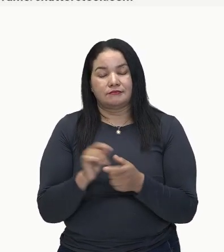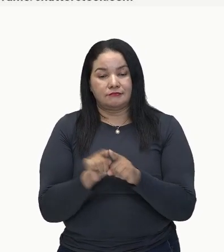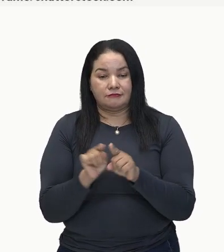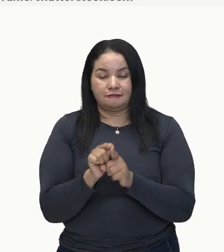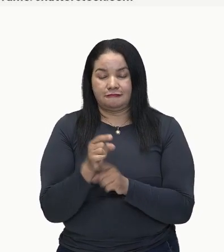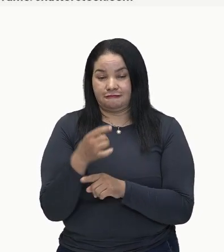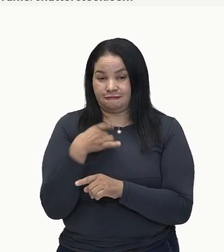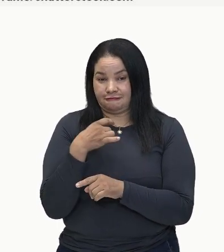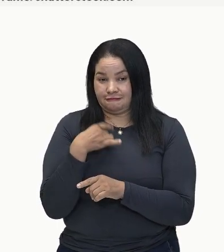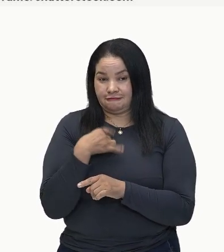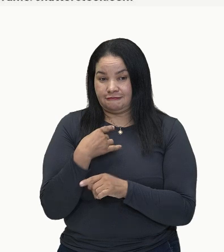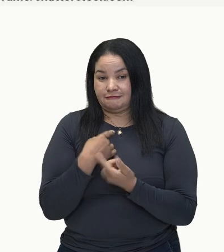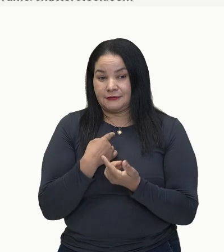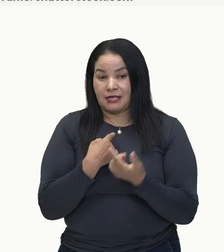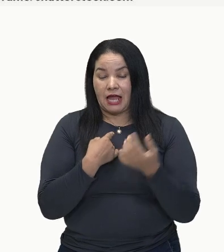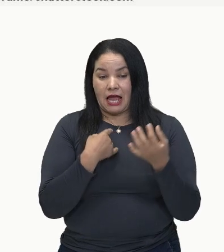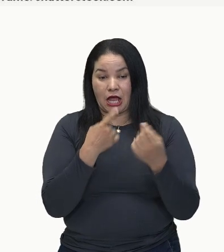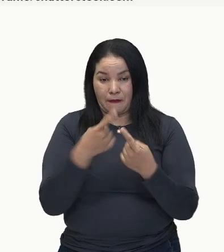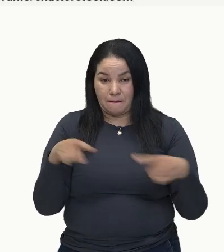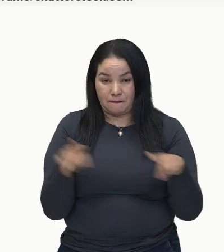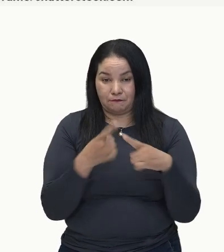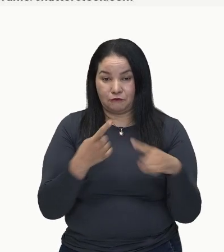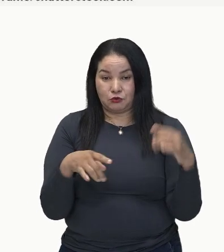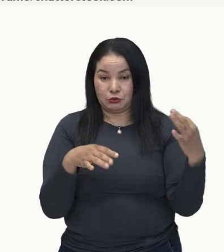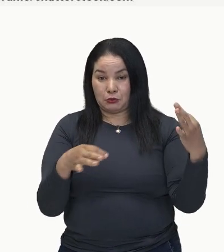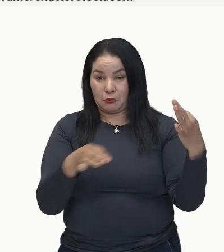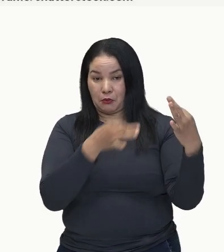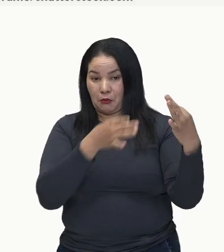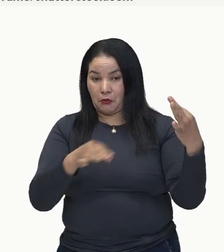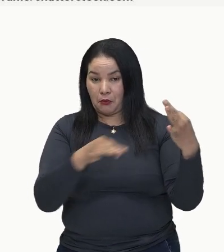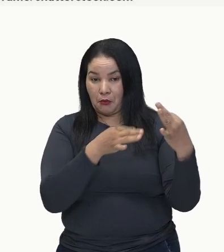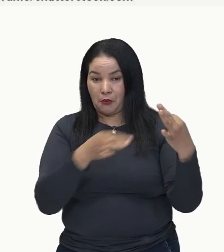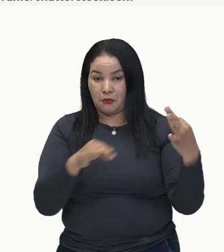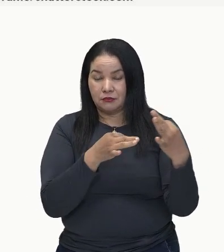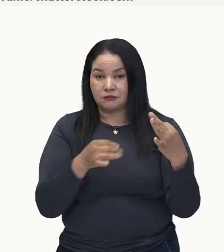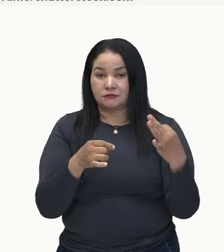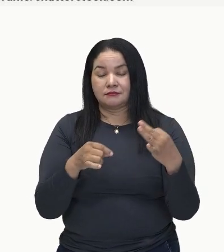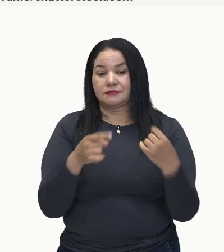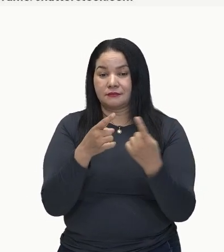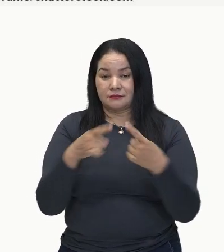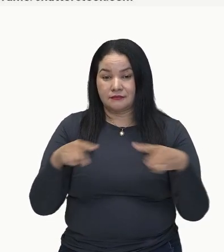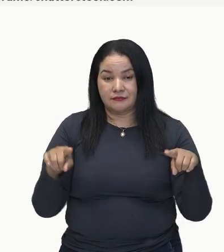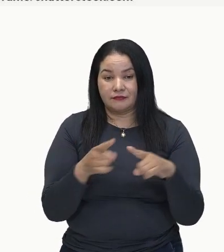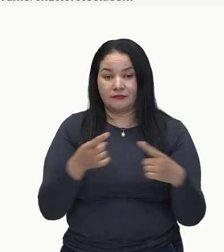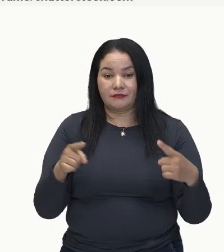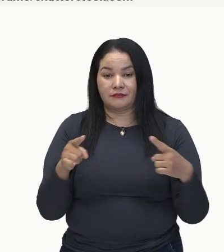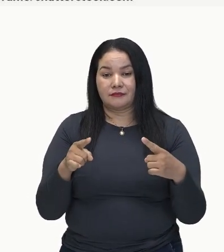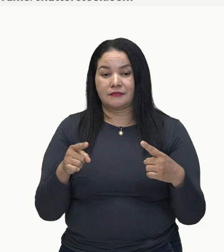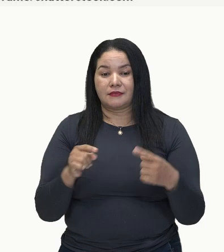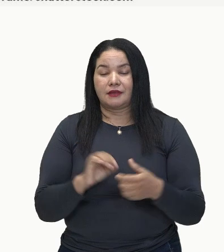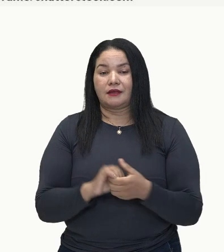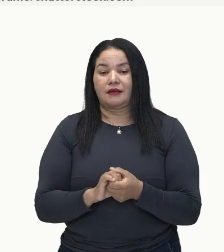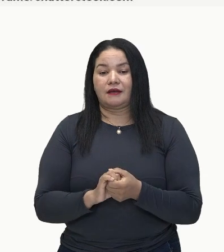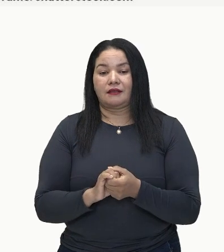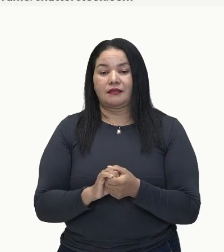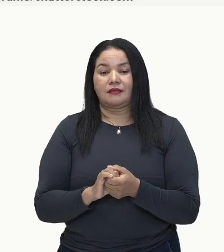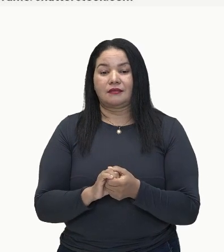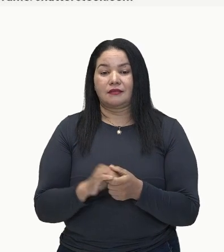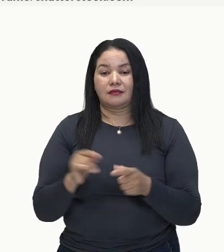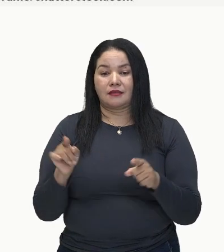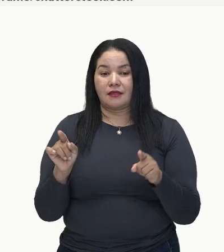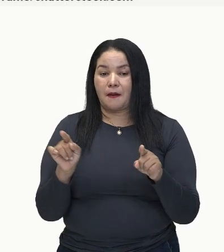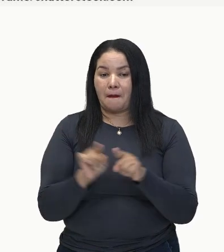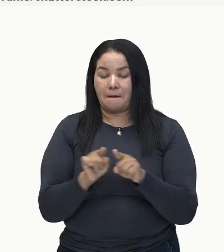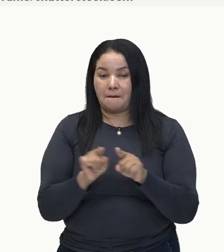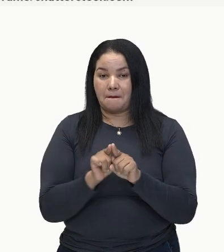ora em violoncelo, dissonante, ora em música pura. Notaram aí que aqui nós temos já